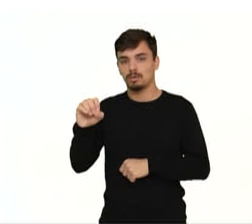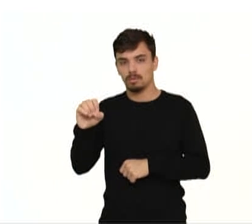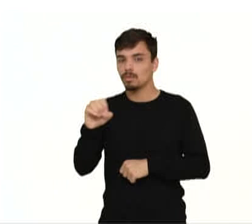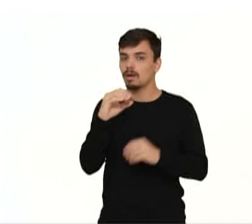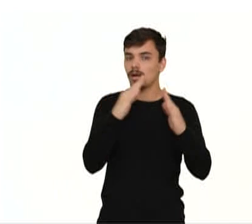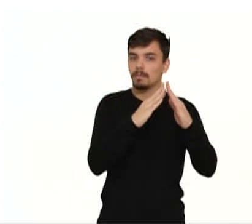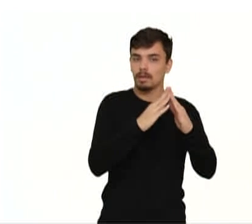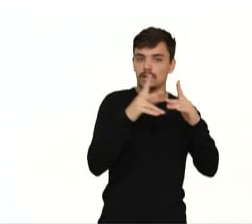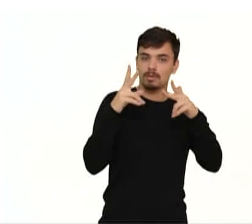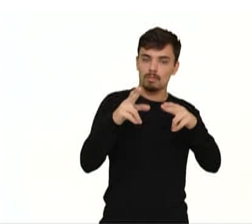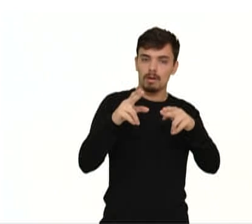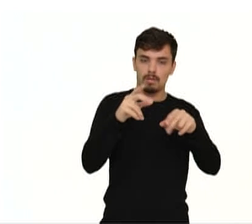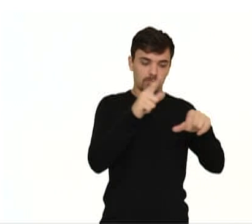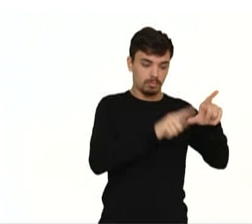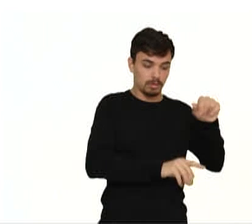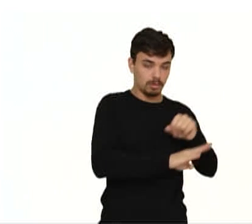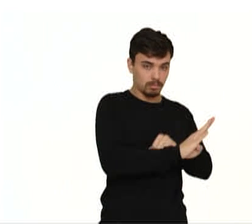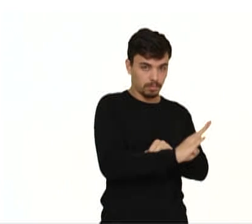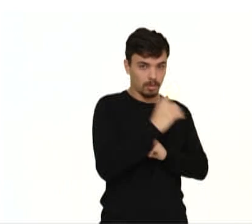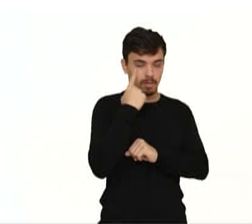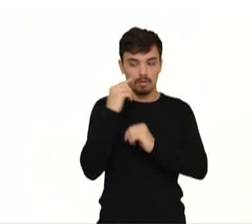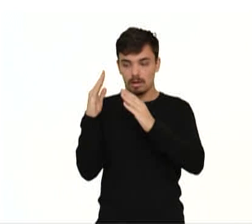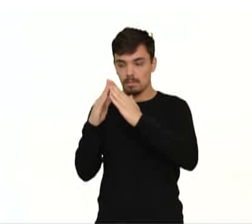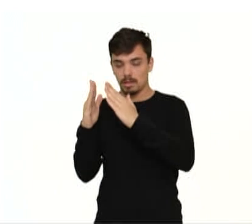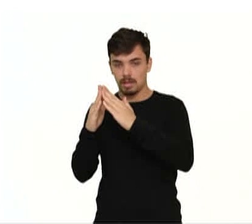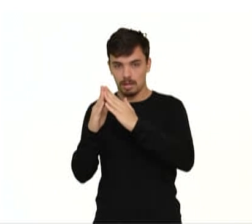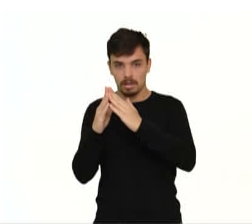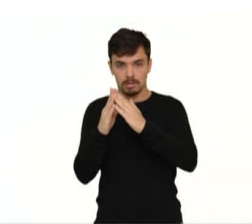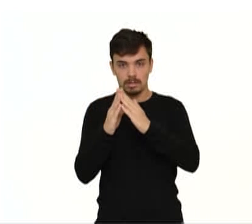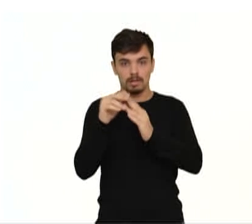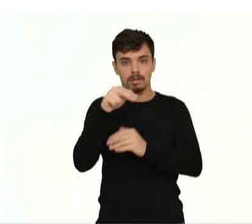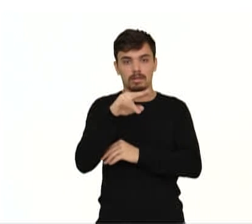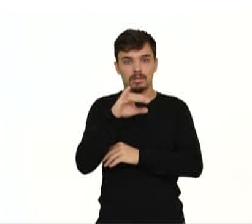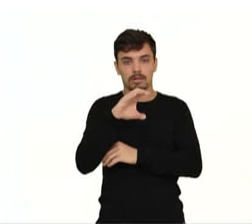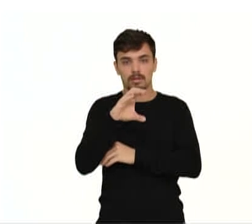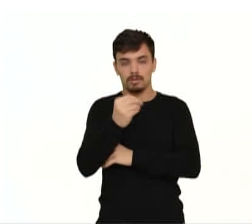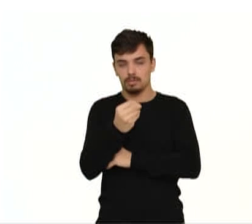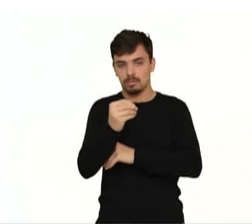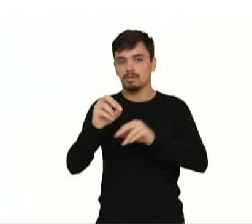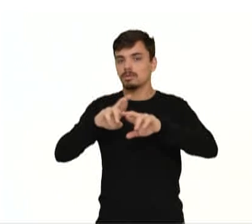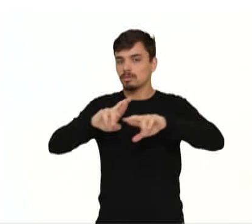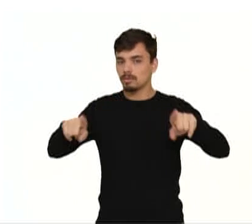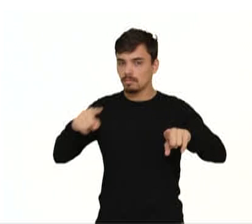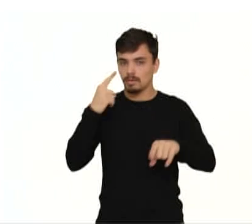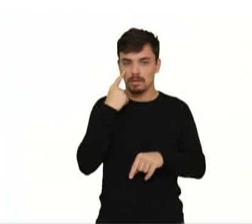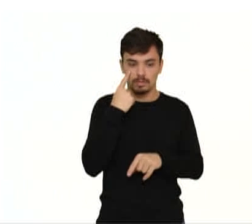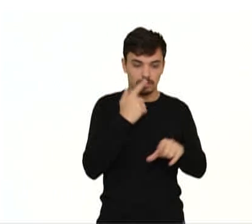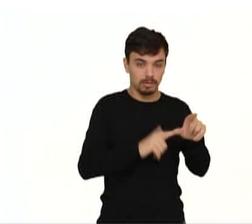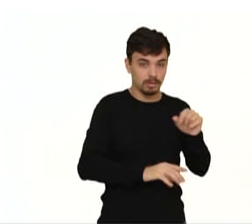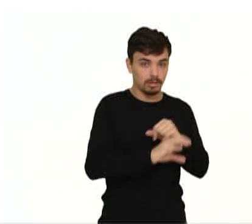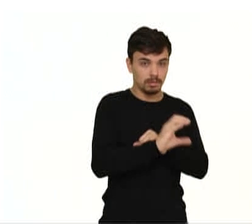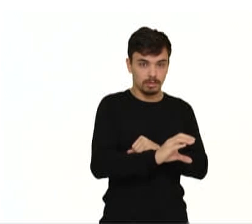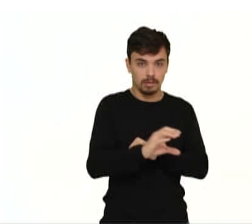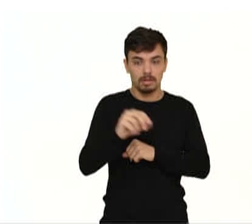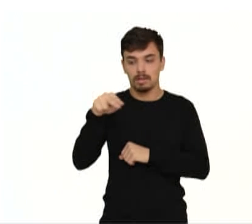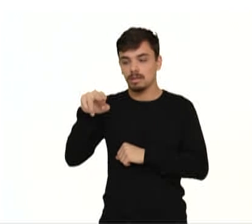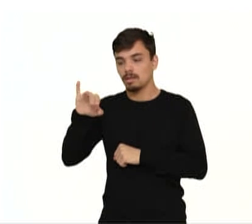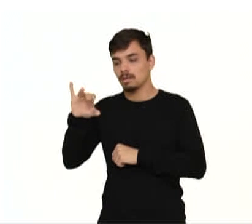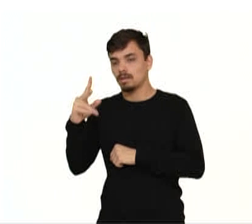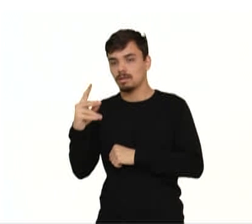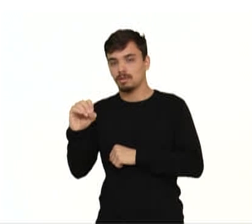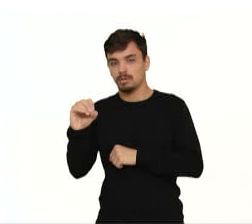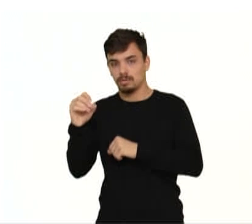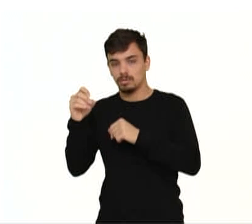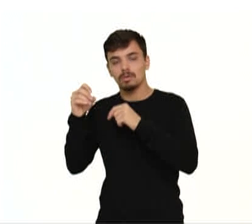Letra B, mesmo nicho ecológico e habitats diferentes? Letra C, nichos ecológicos diferentes e mesmo